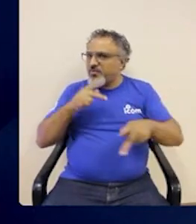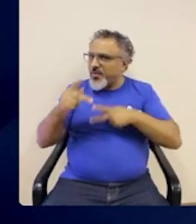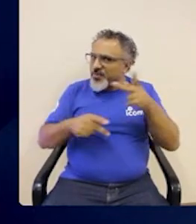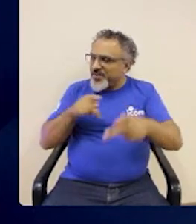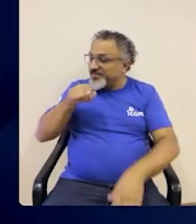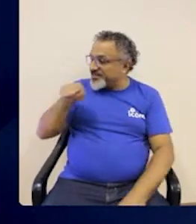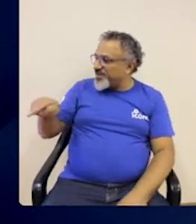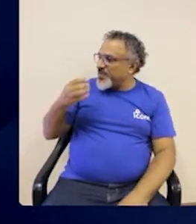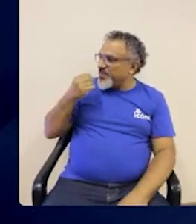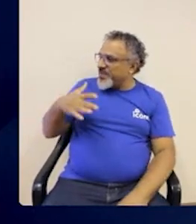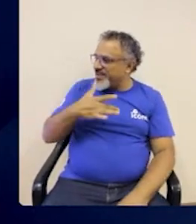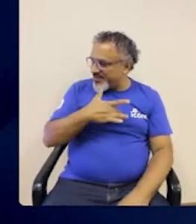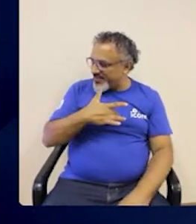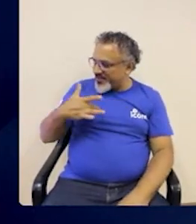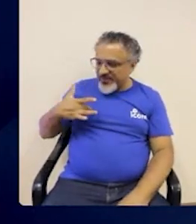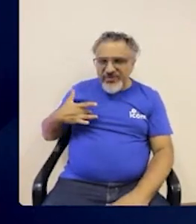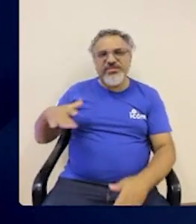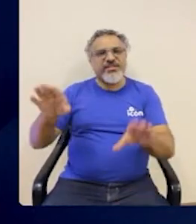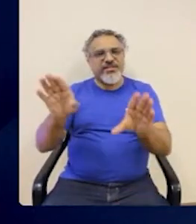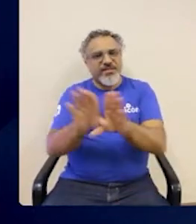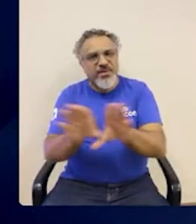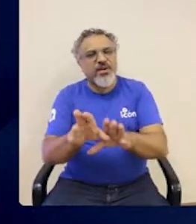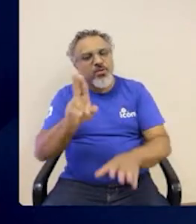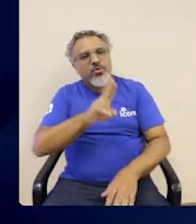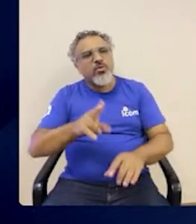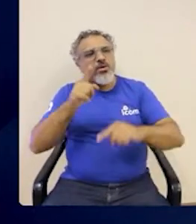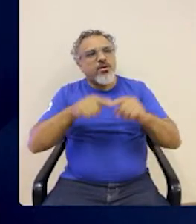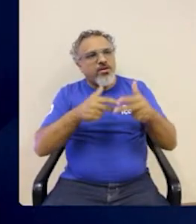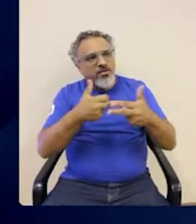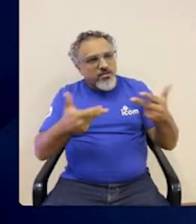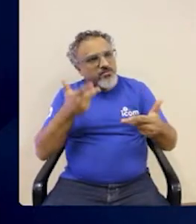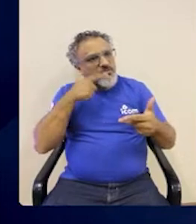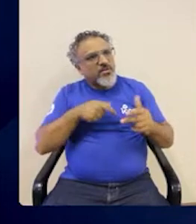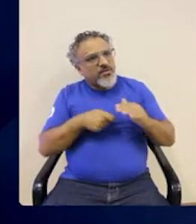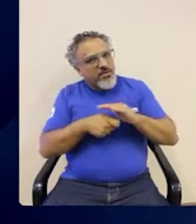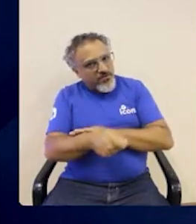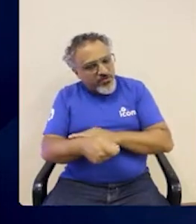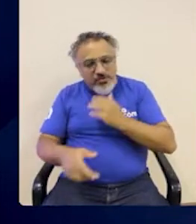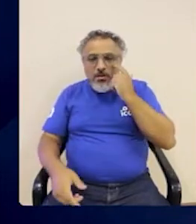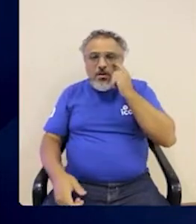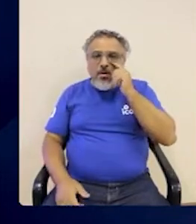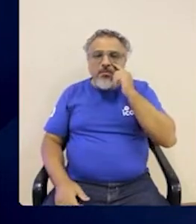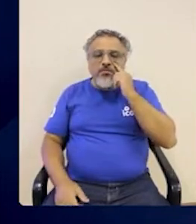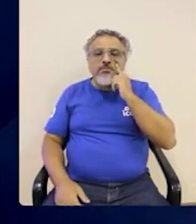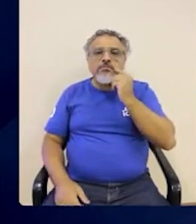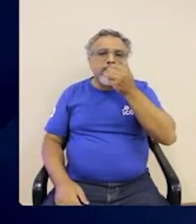população, ao bem-saúde, e também otimize esses recursos que estão sendo investidos.